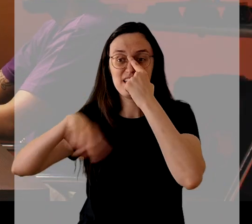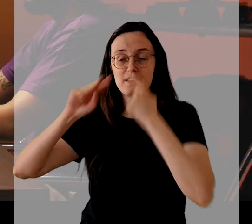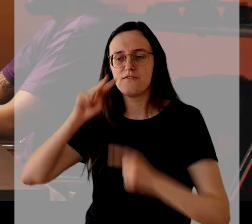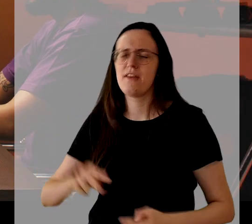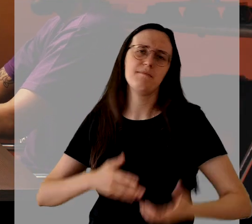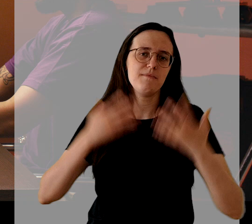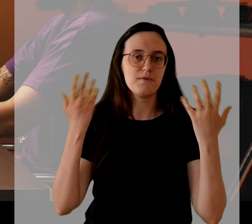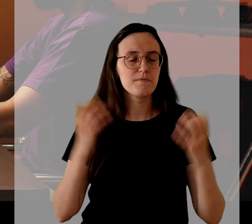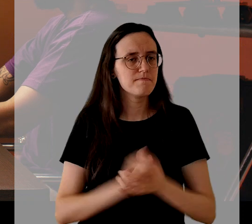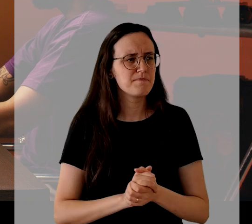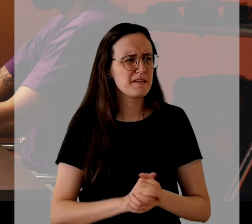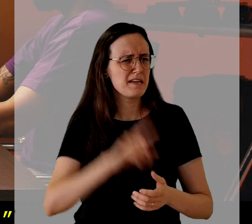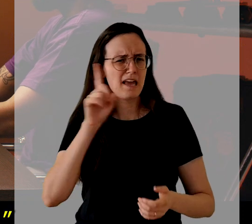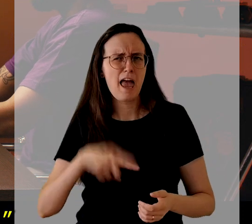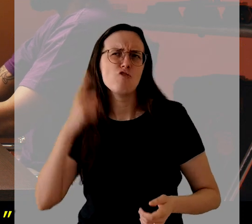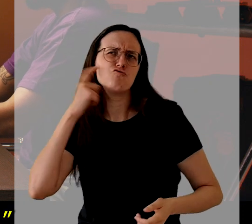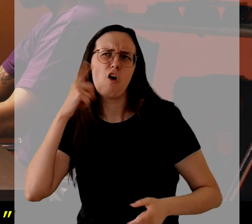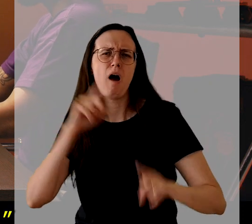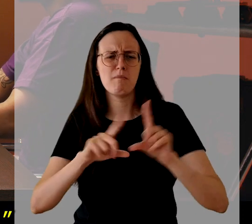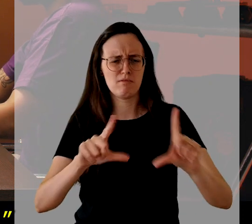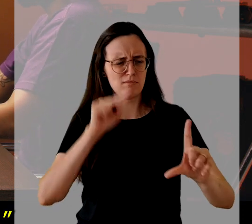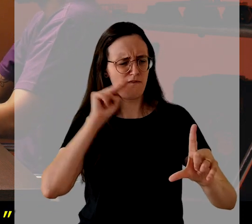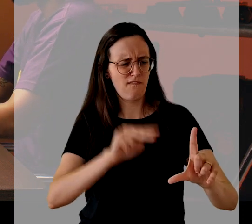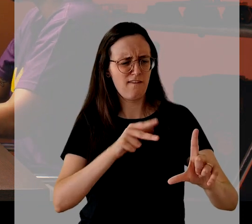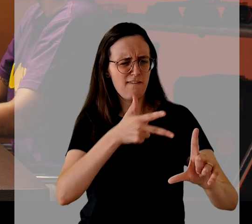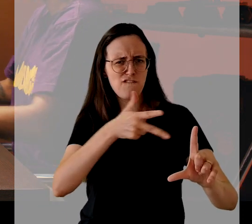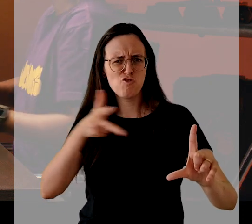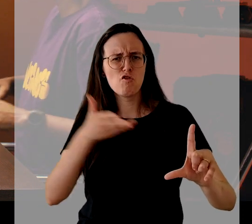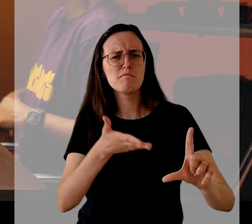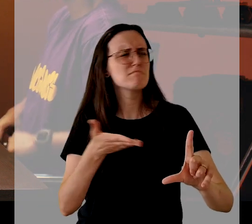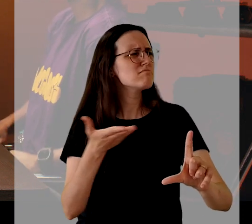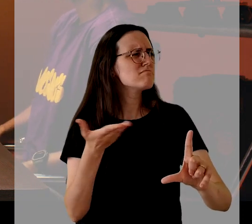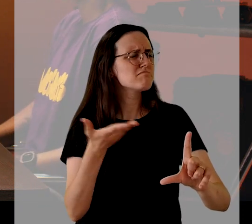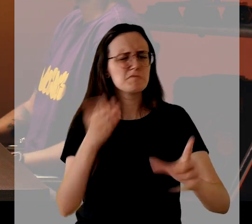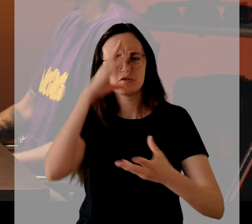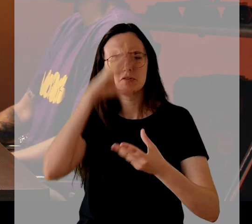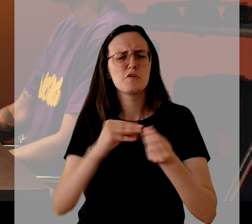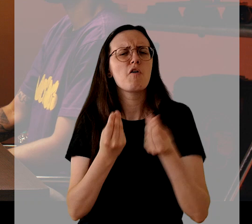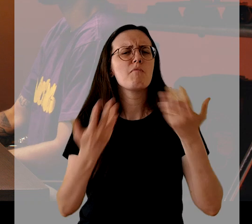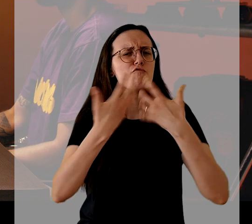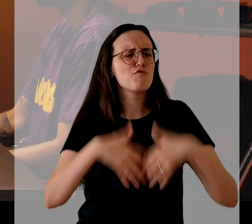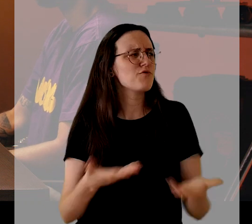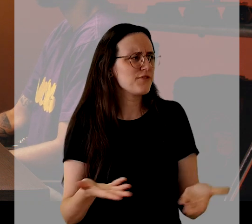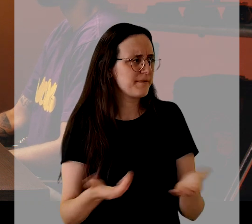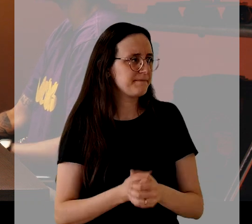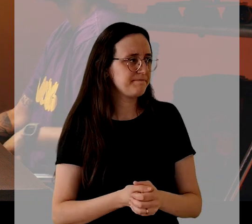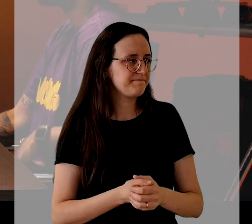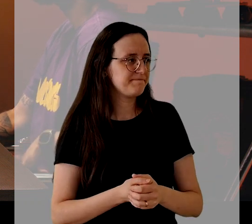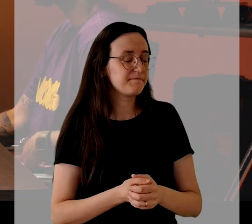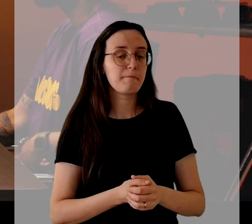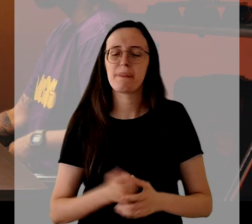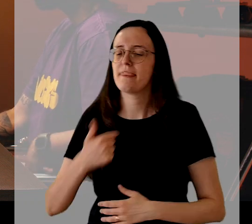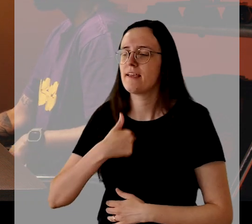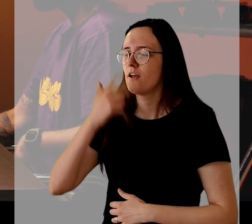às vezes a galera olha e fala, putz, mas é som, ele tá com vídeo, né? Como que eu entendo assim o vídeo ali no